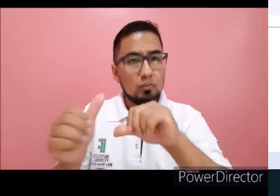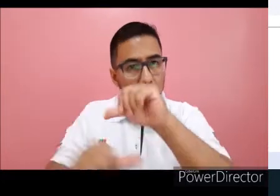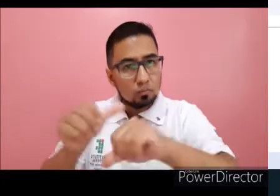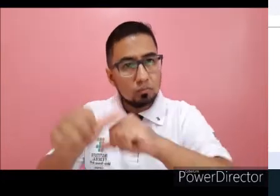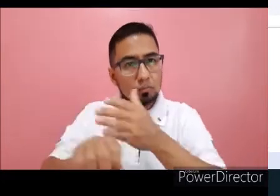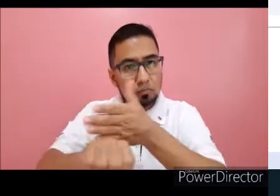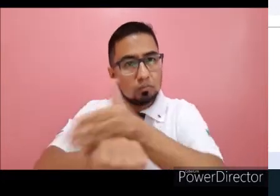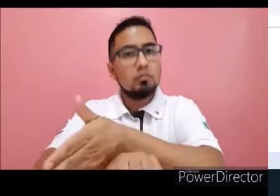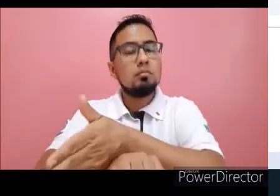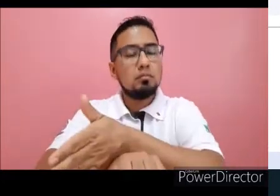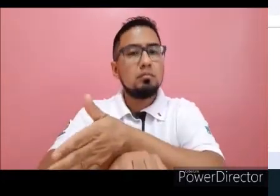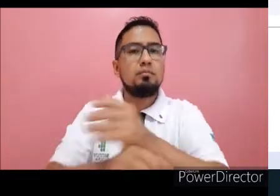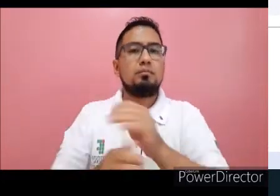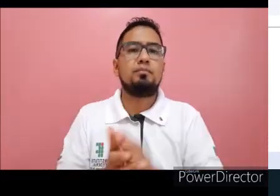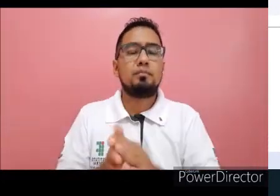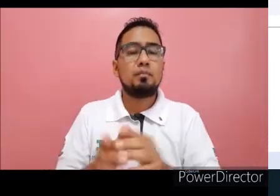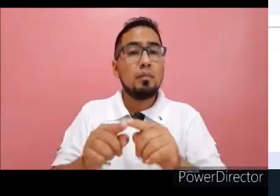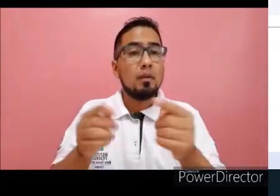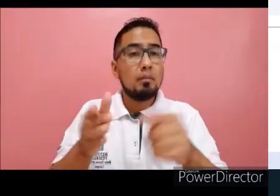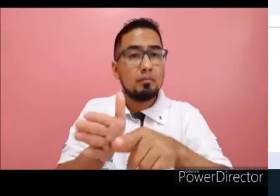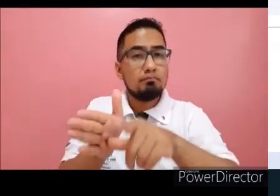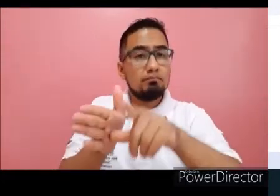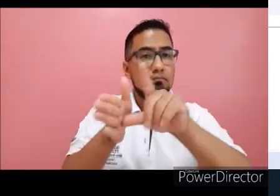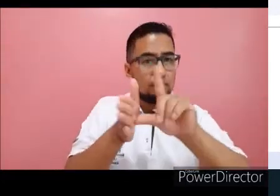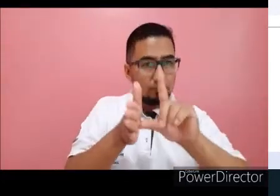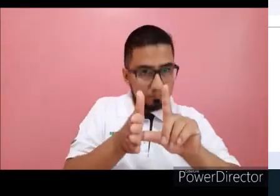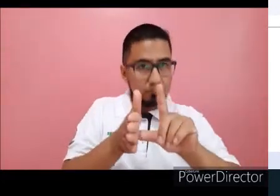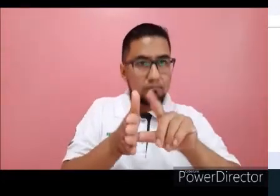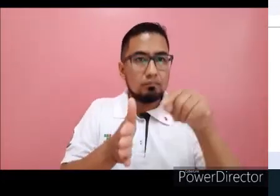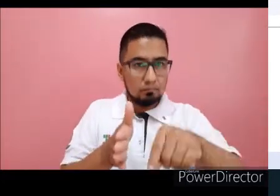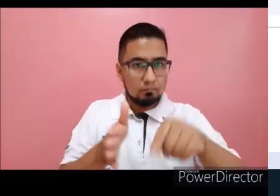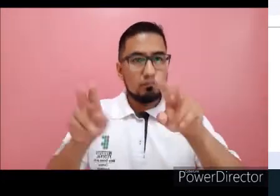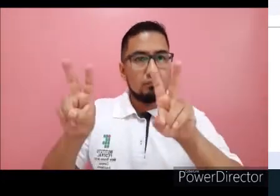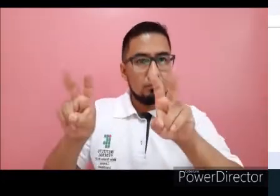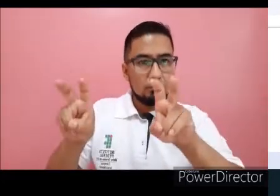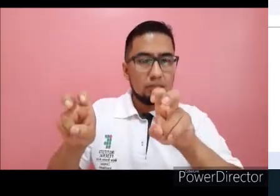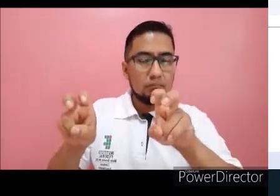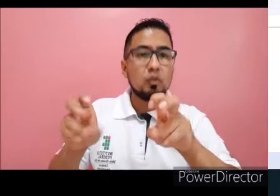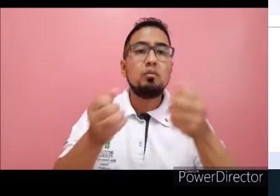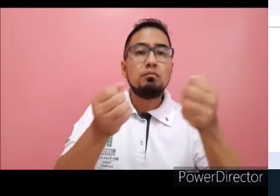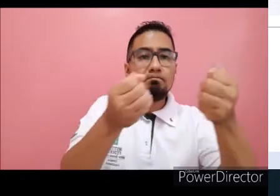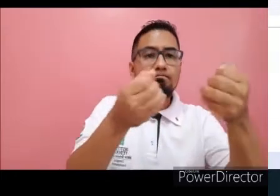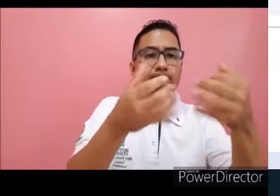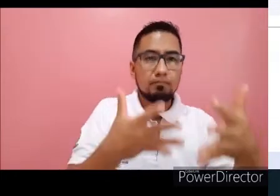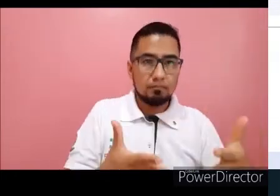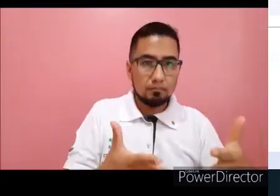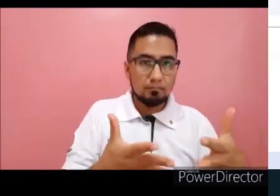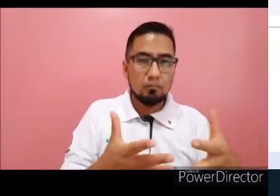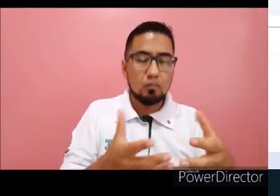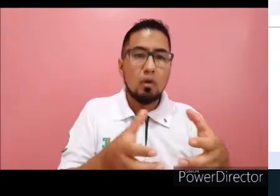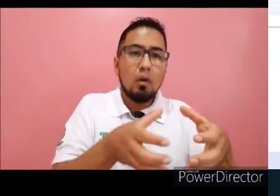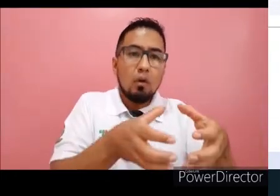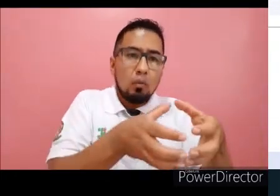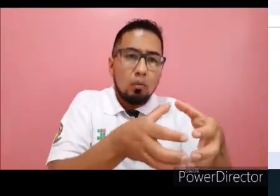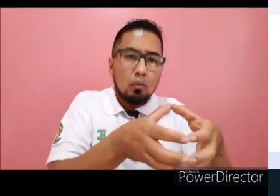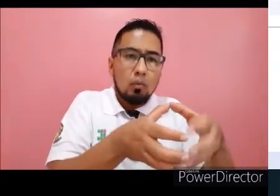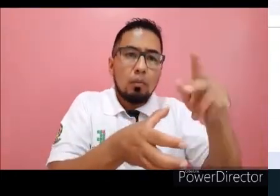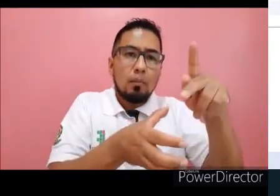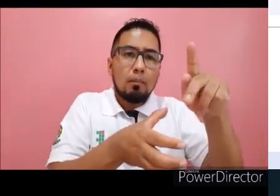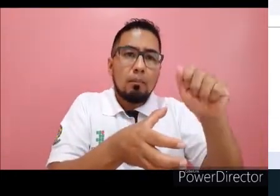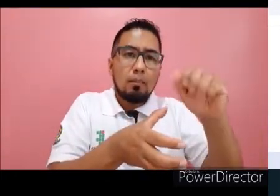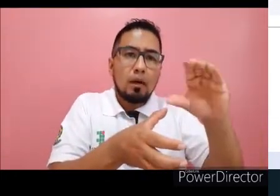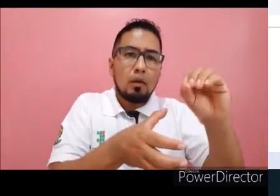para um atributo ou para um método. Tá, ok? Só que antes de falar sobre modificadores de acesso, eu vou falar para vocês